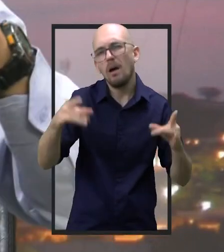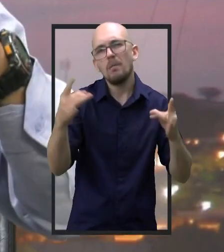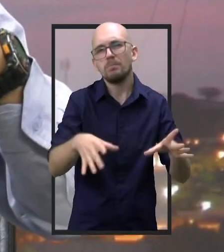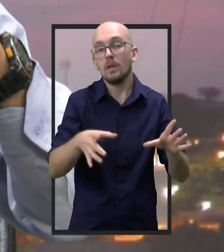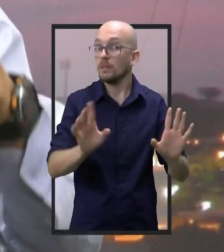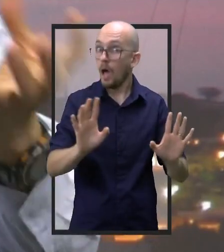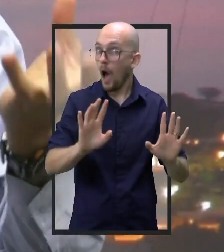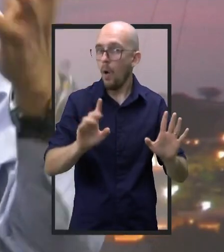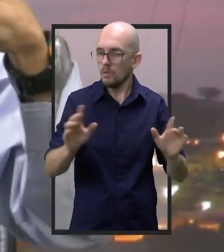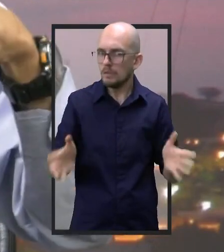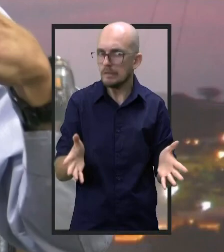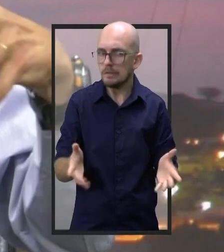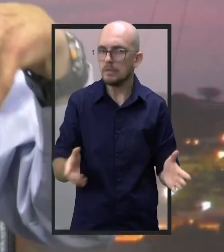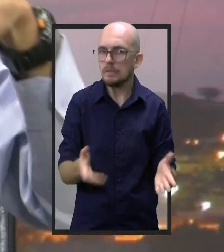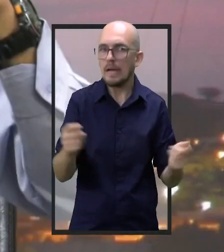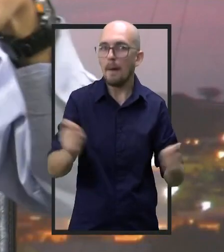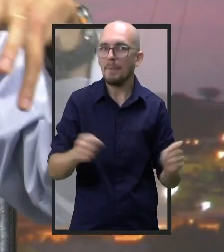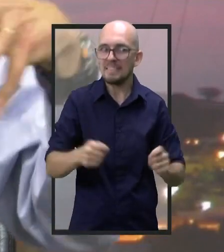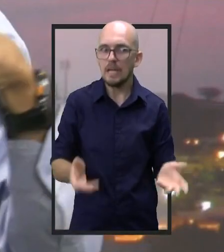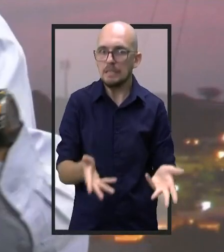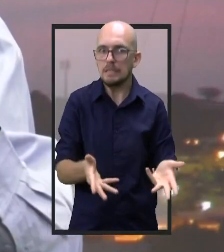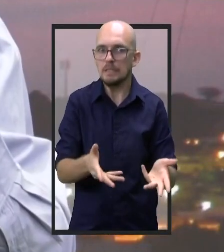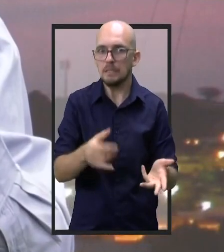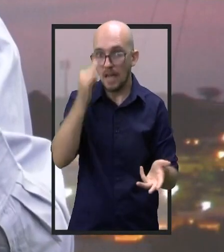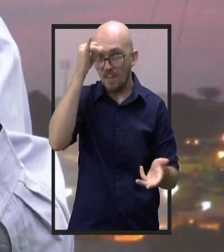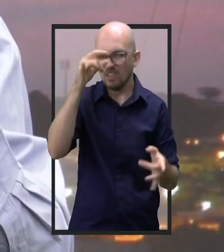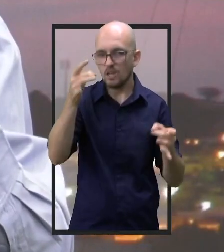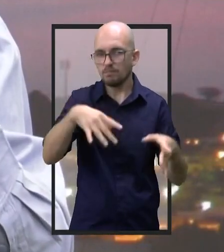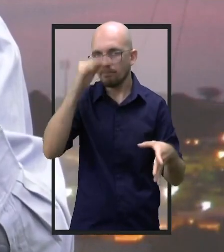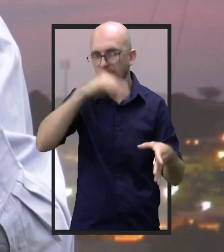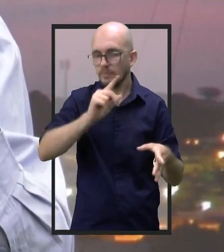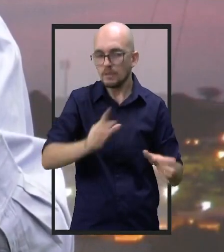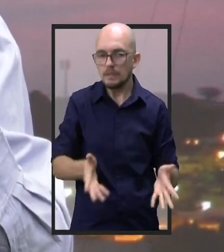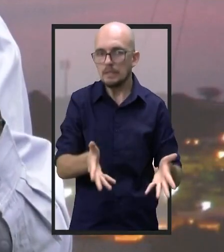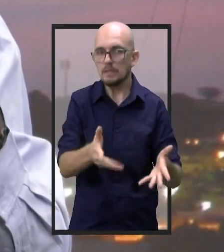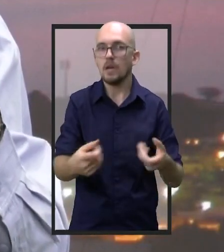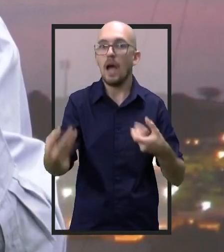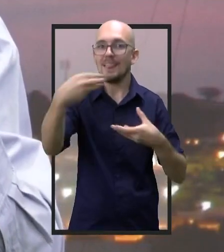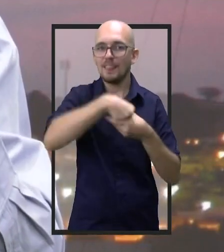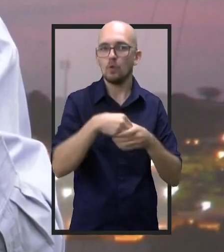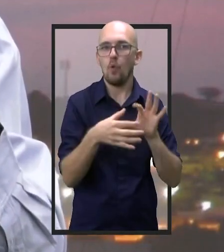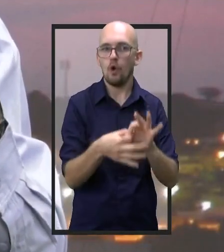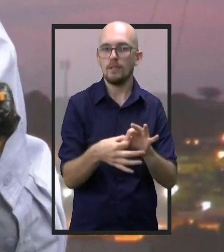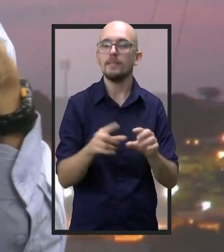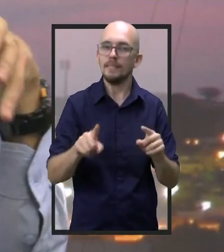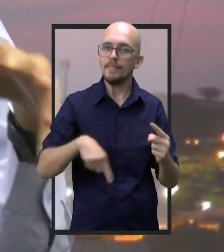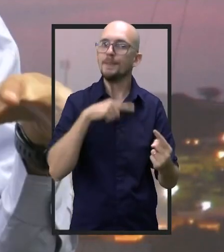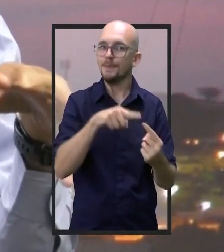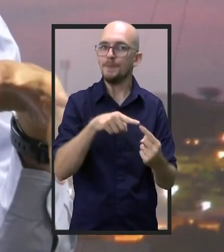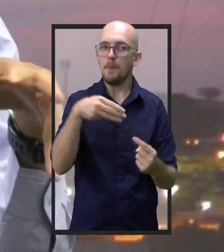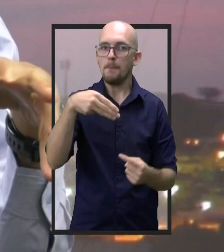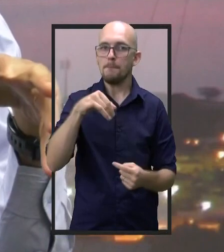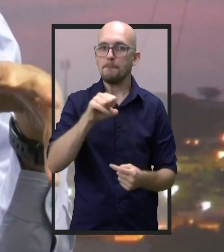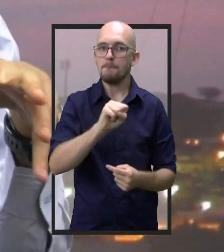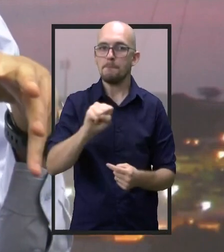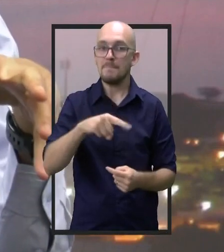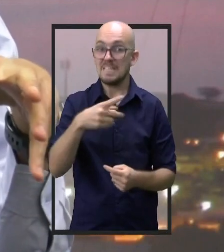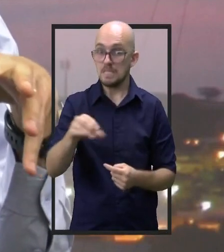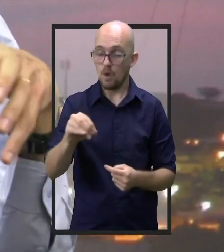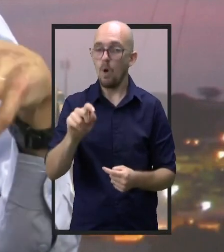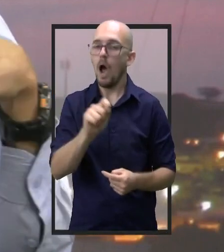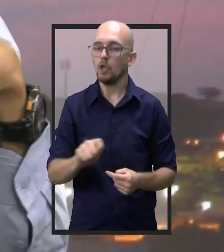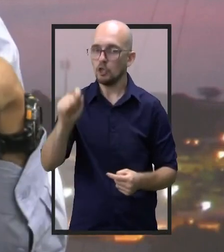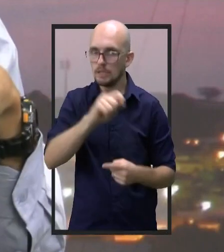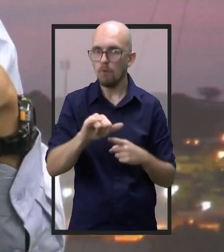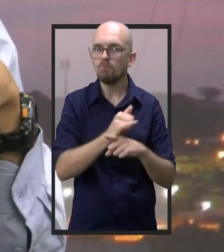e que ele entre nesse contexto que nós estamos. Isso é uma missão tanto de